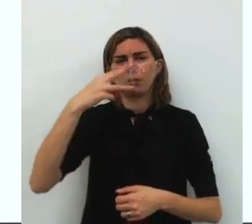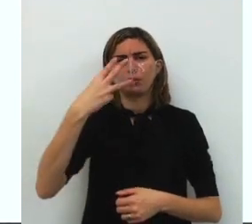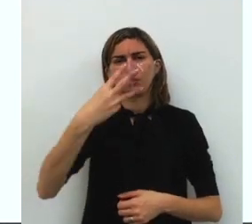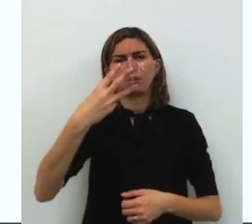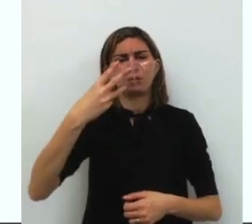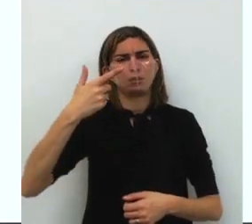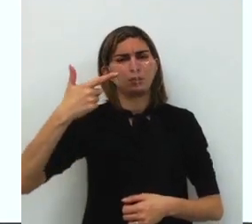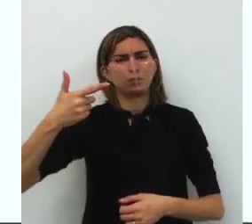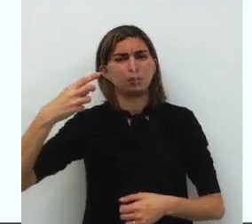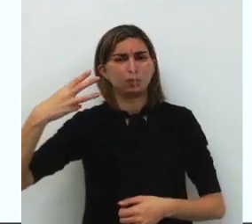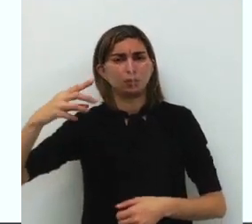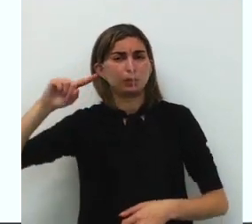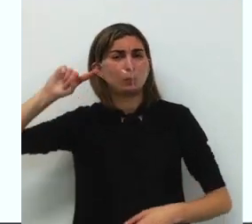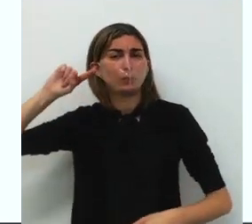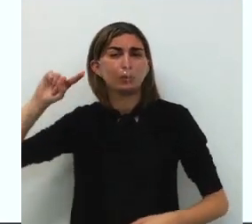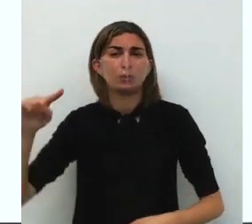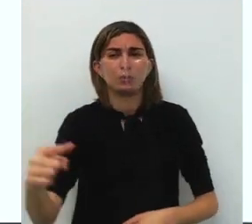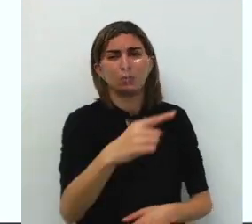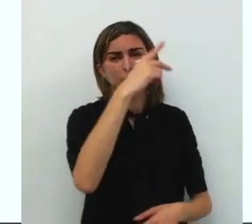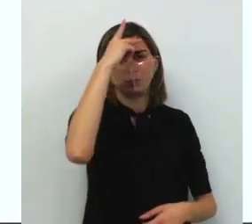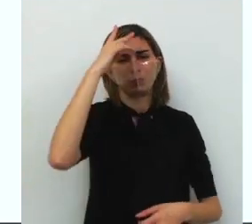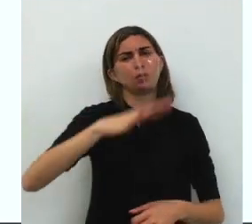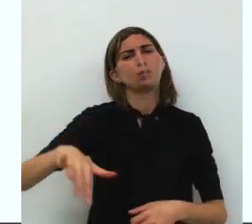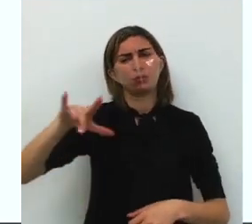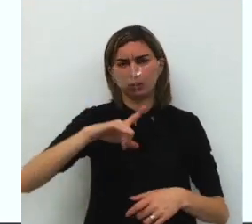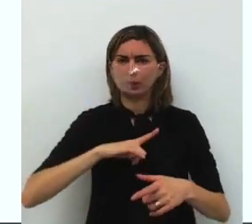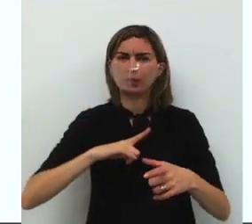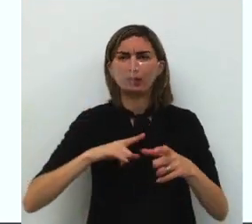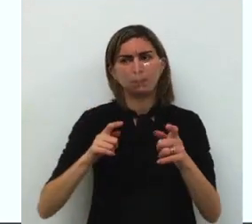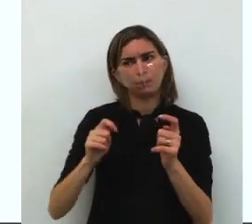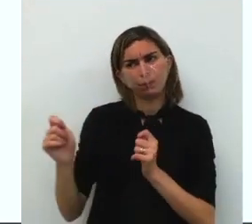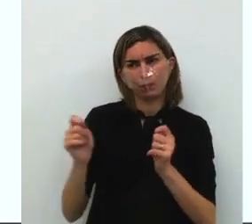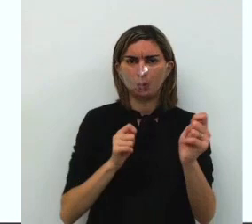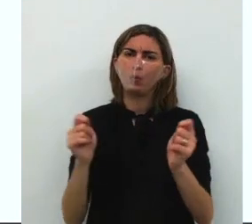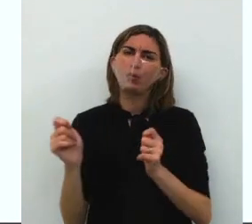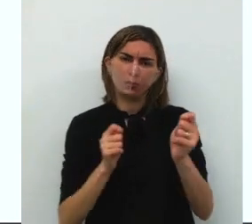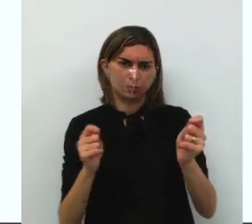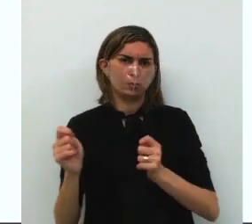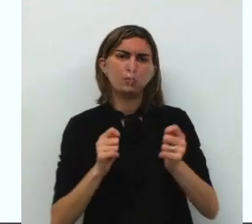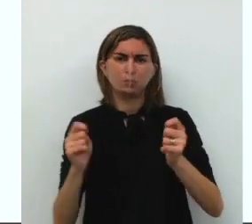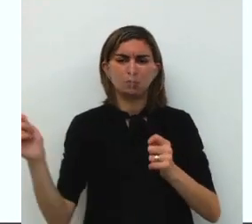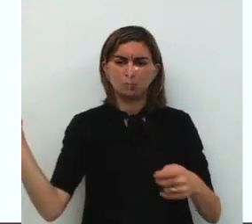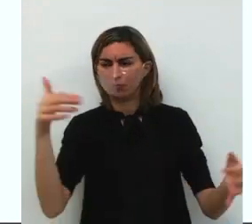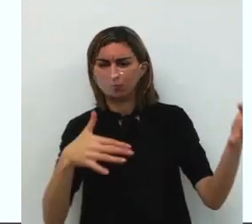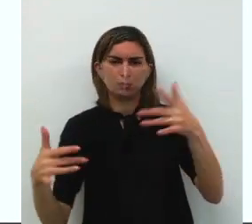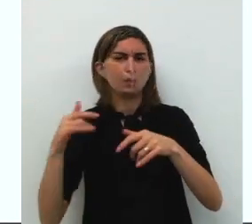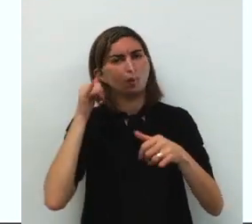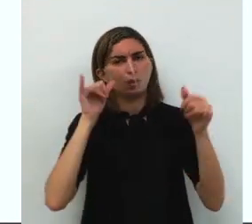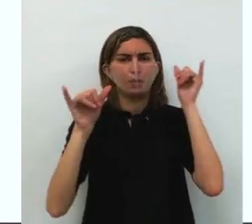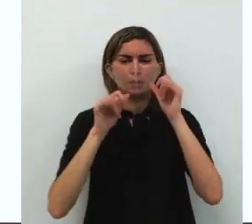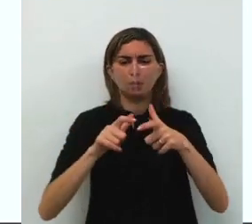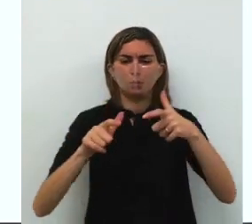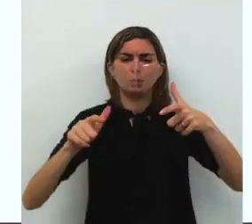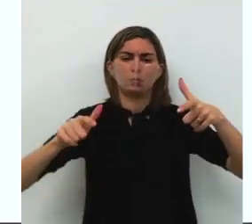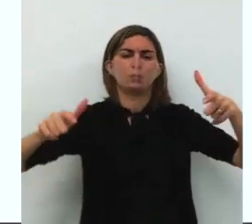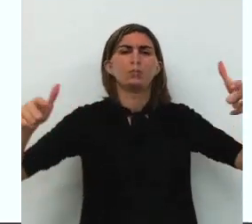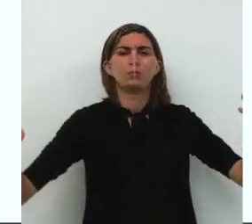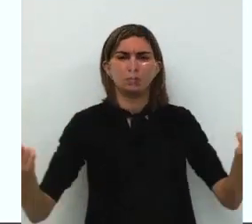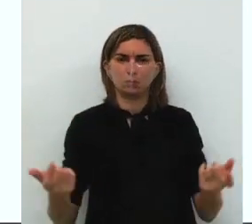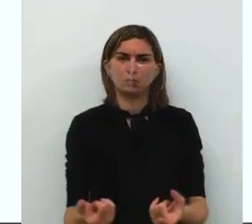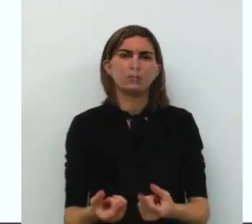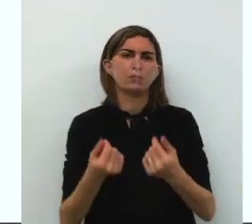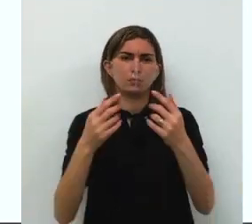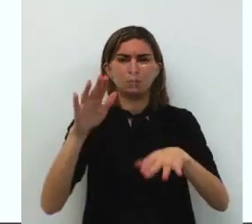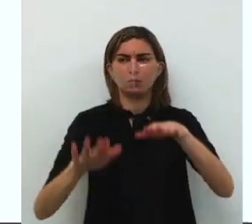de 323 milhões de habitantes, então tem que haver um pequeno controle para evitar o quê? Que a